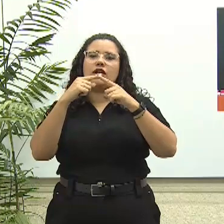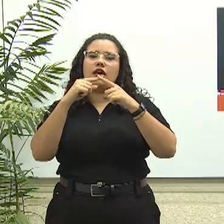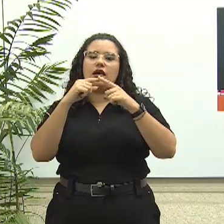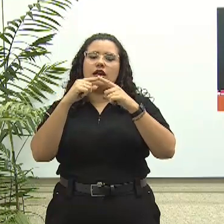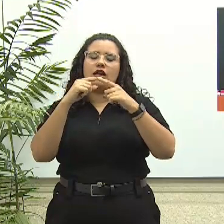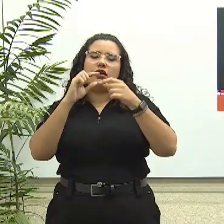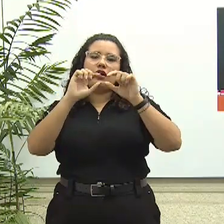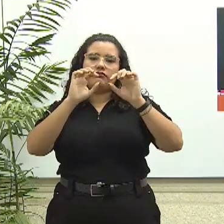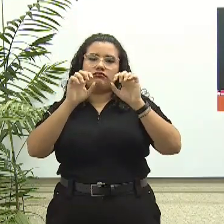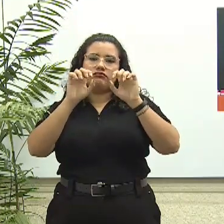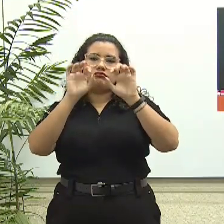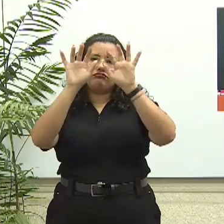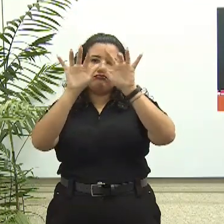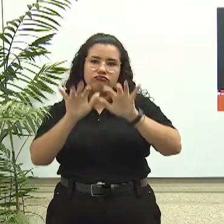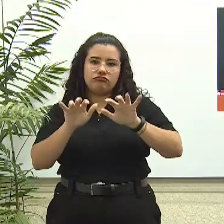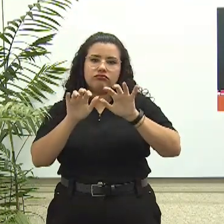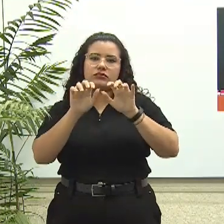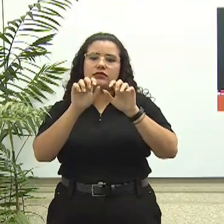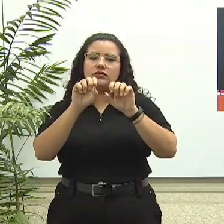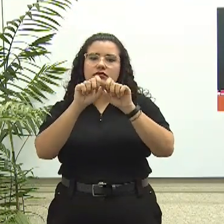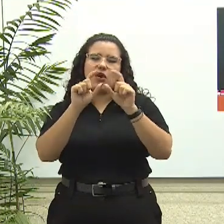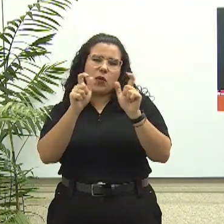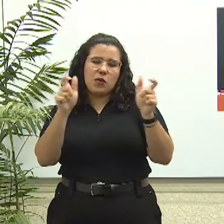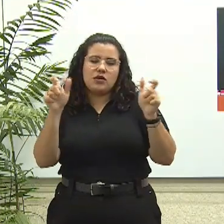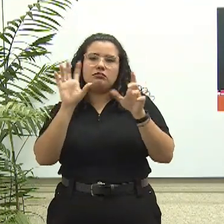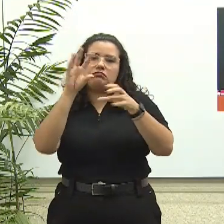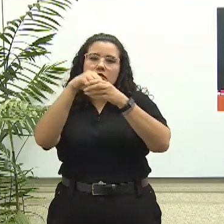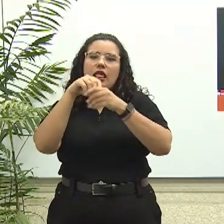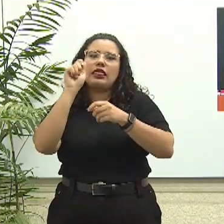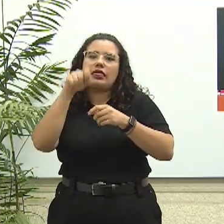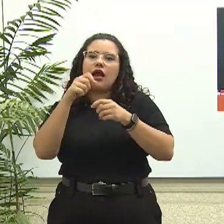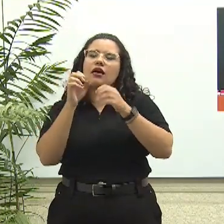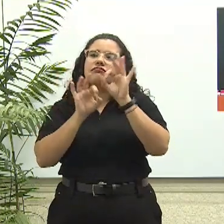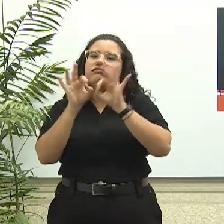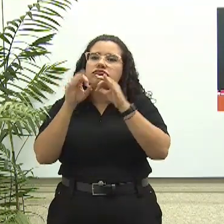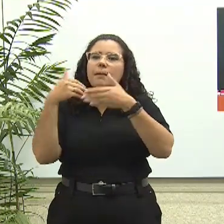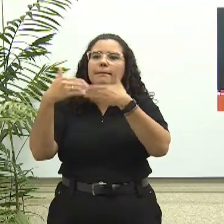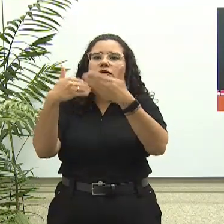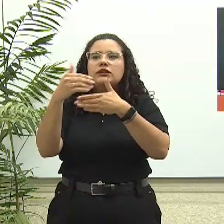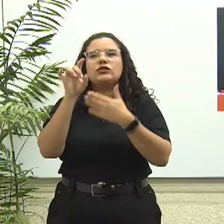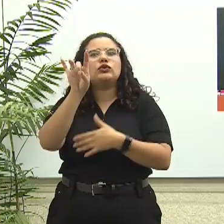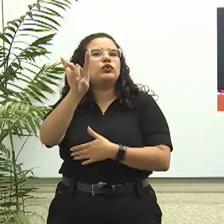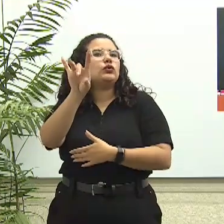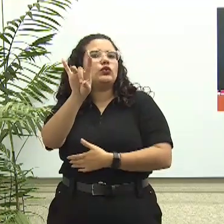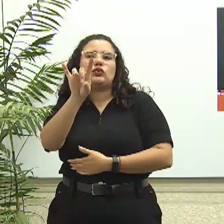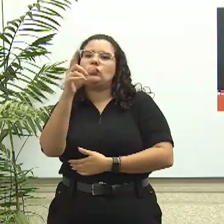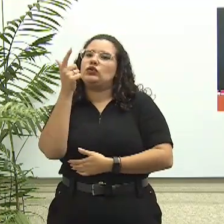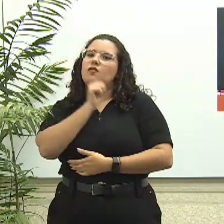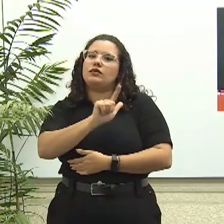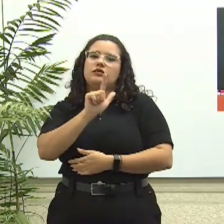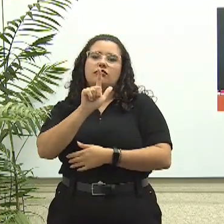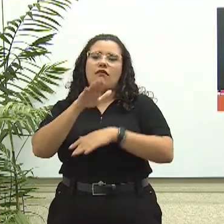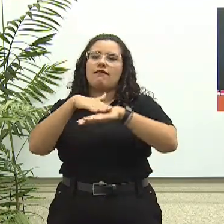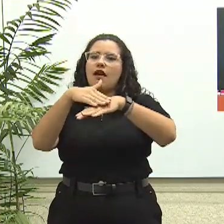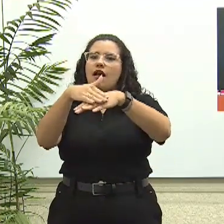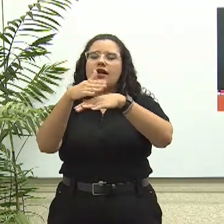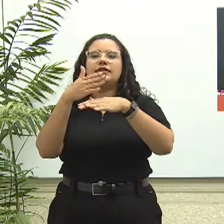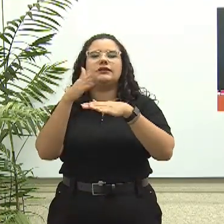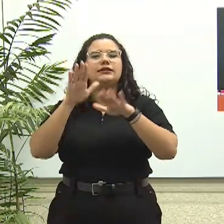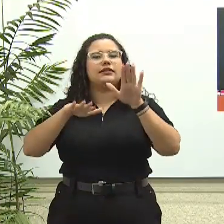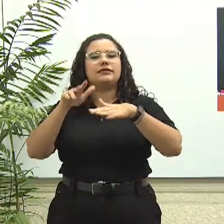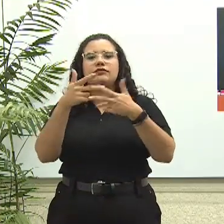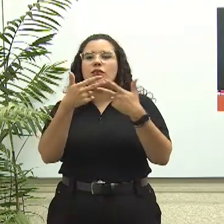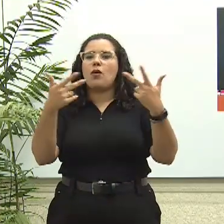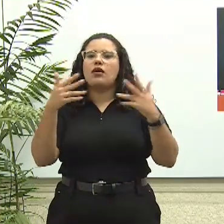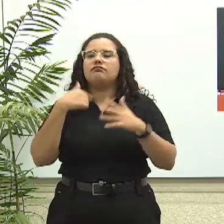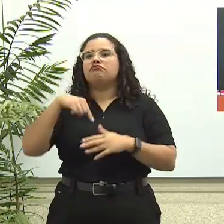supervisionar processos produtivos e reorganizar os seus próprios processos em função de elementos causais